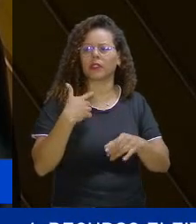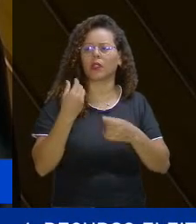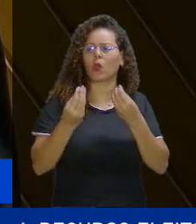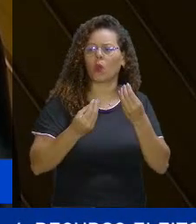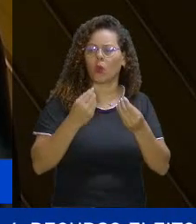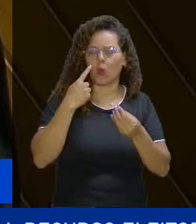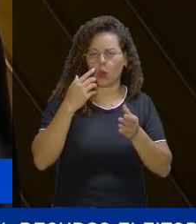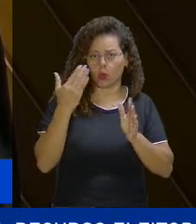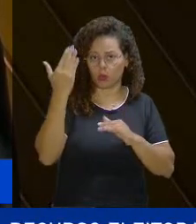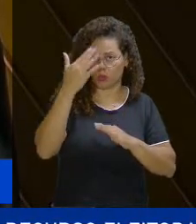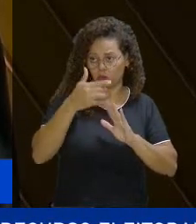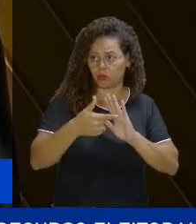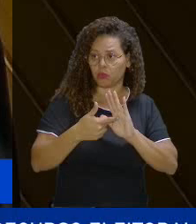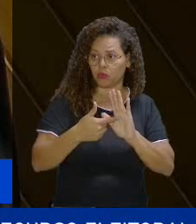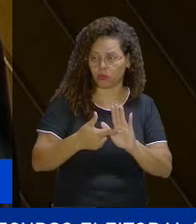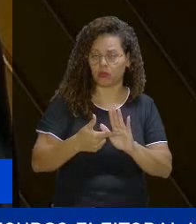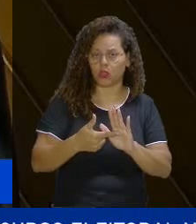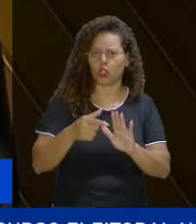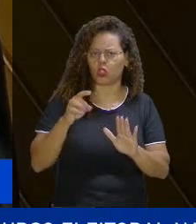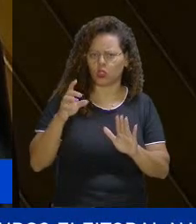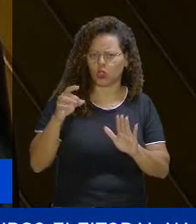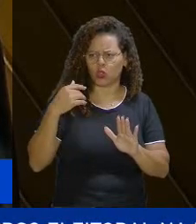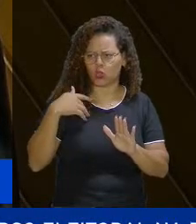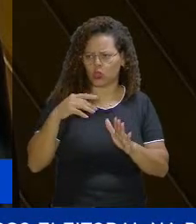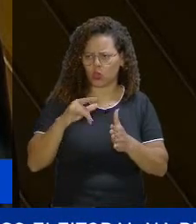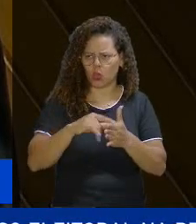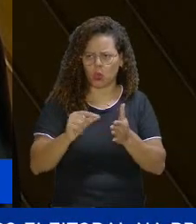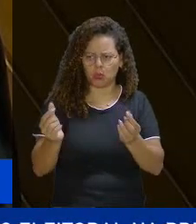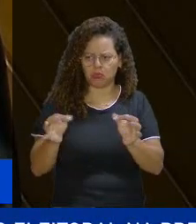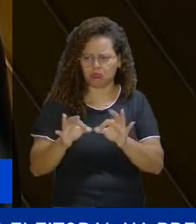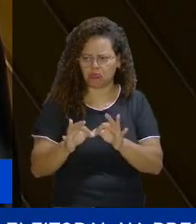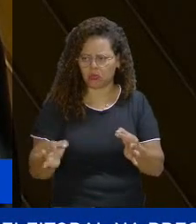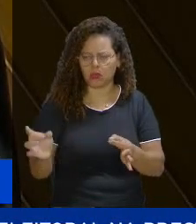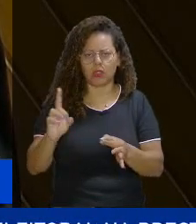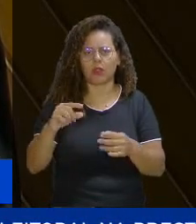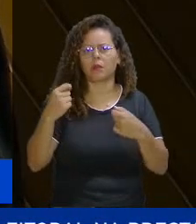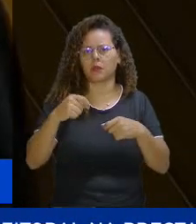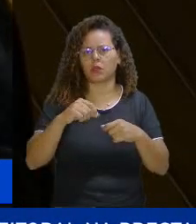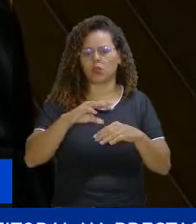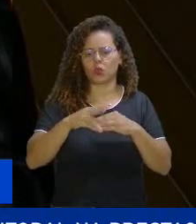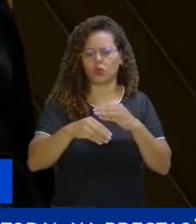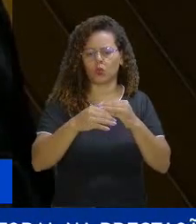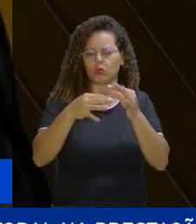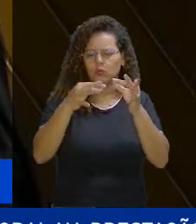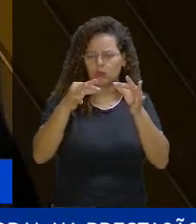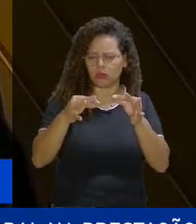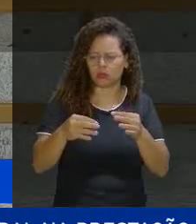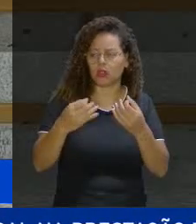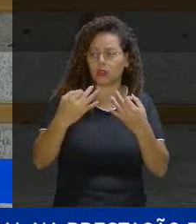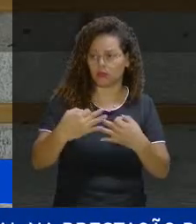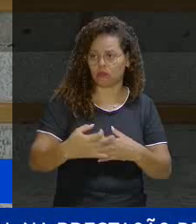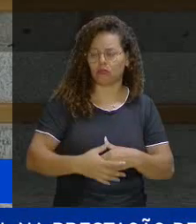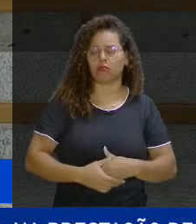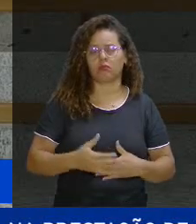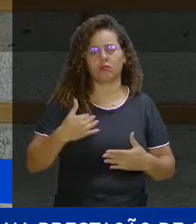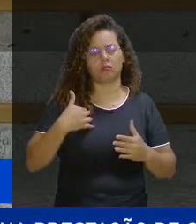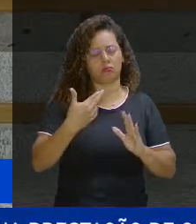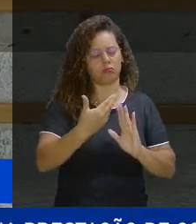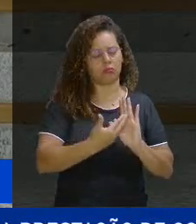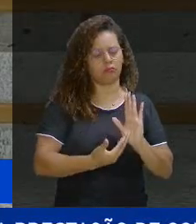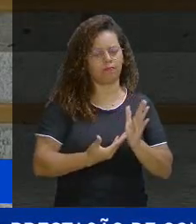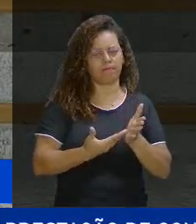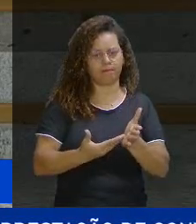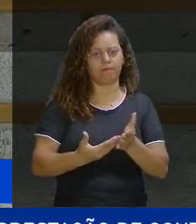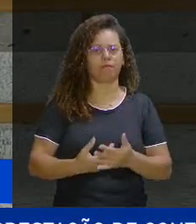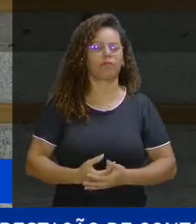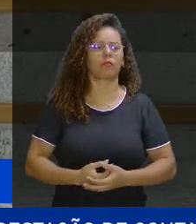médias de mercado, por si só, não é suficiente para caracterizar a irregularidade. É o relatório. Foco